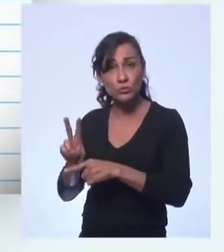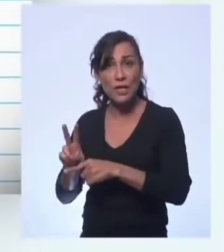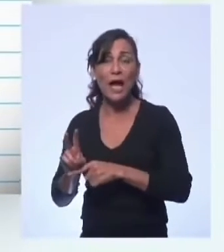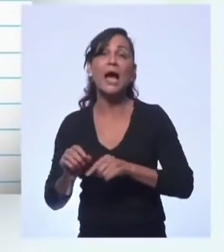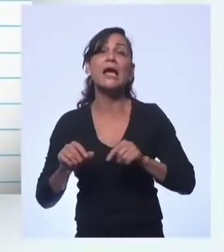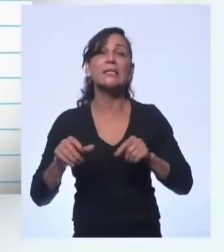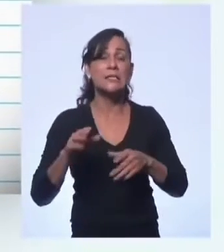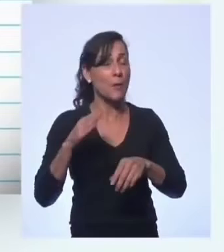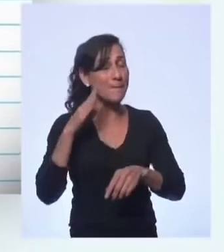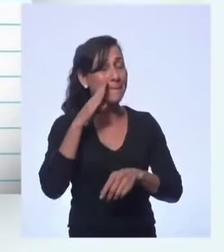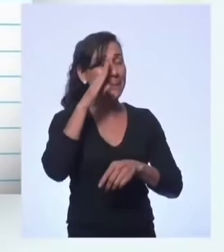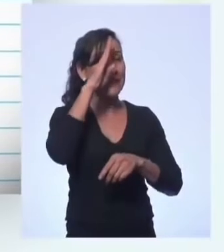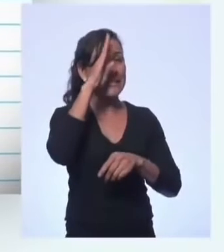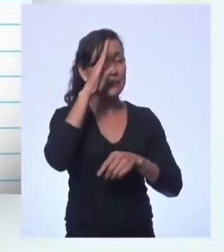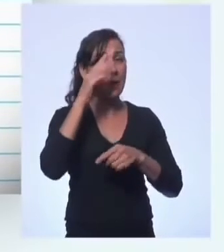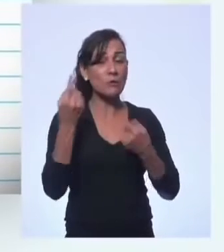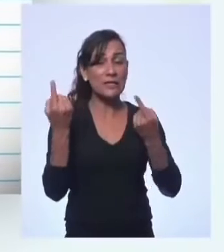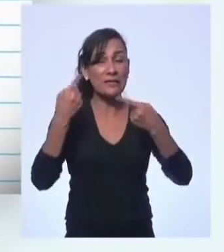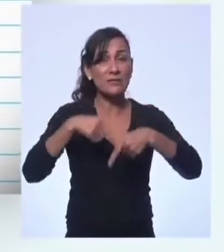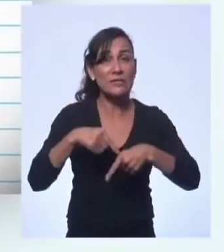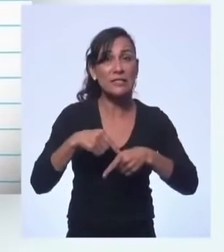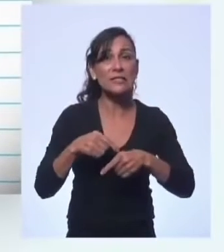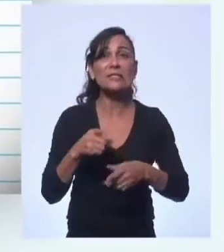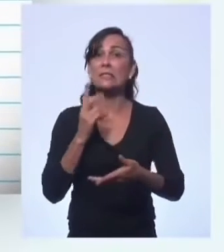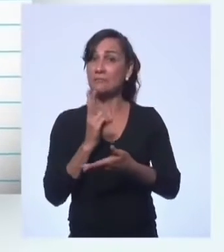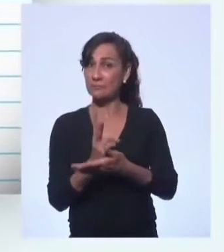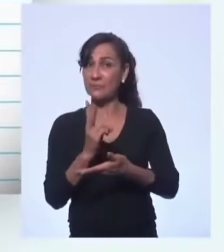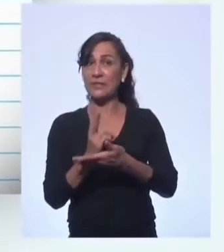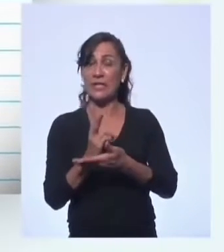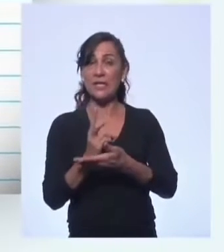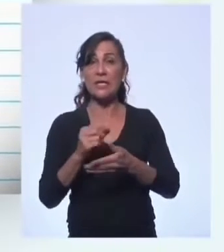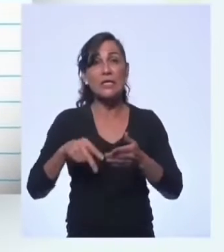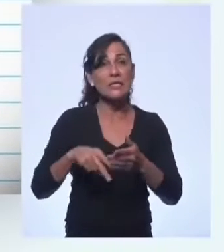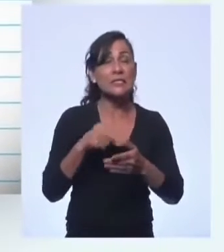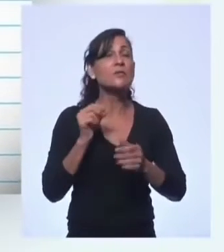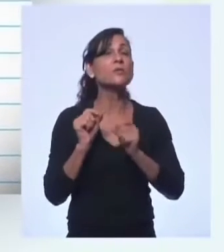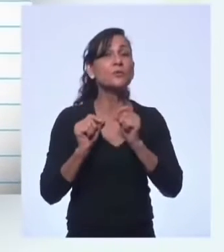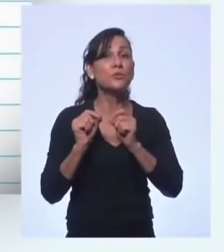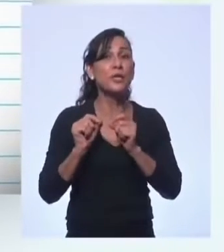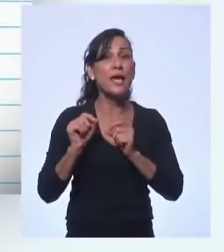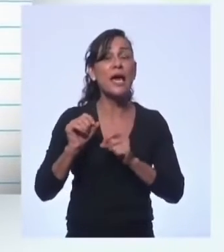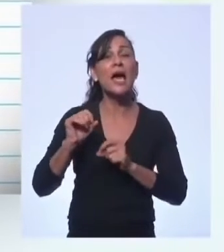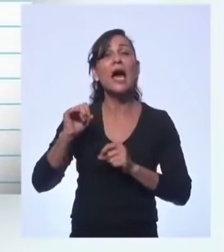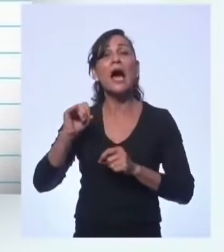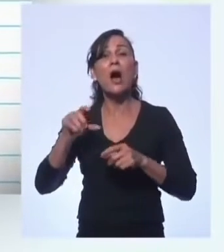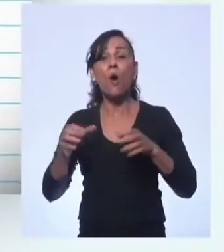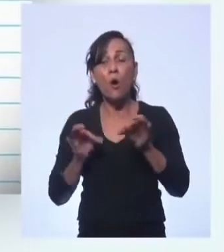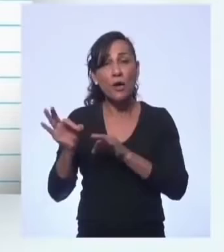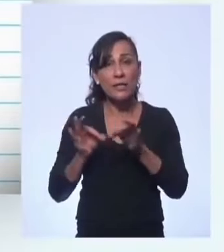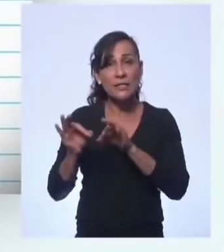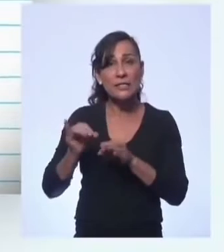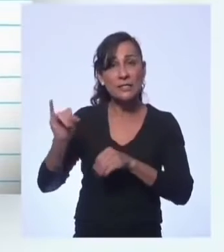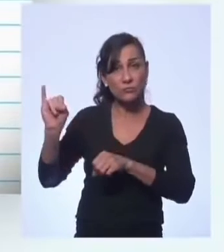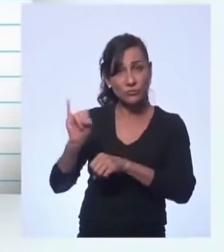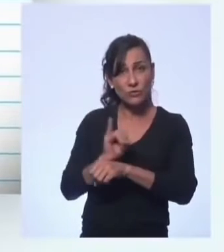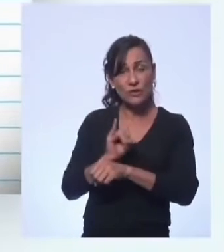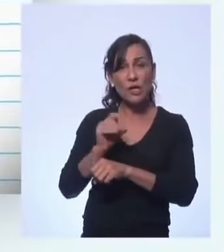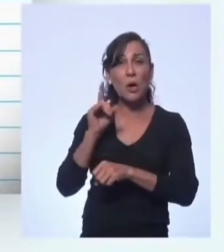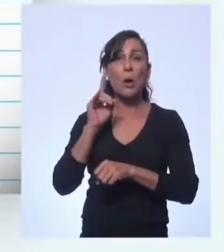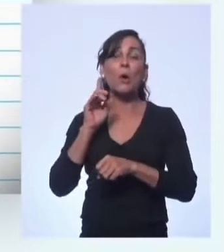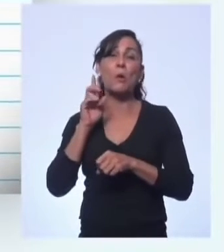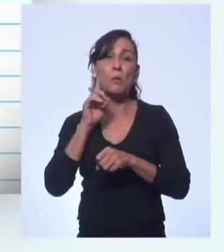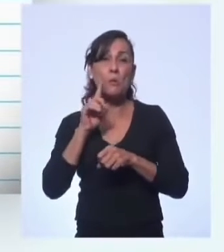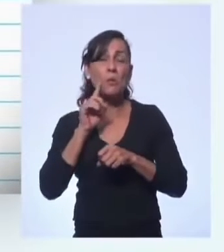metas essenciais que enfrentam ameaças constantes. Segundo a Organização das Nações Unidas, em 61 países, mais